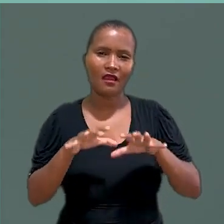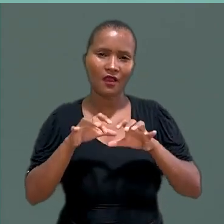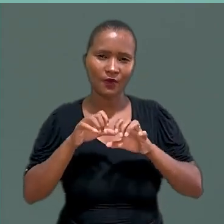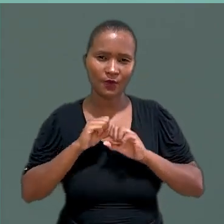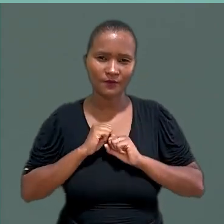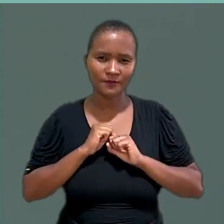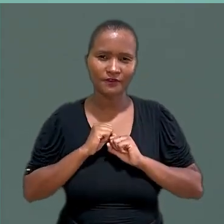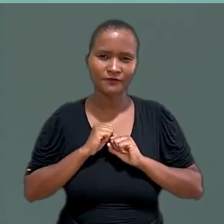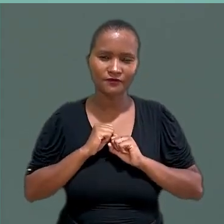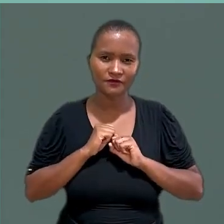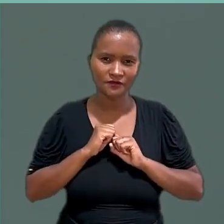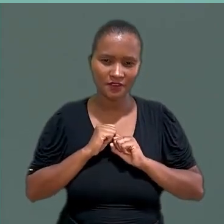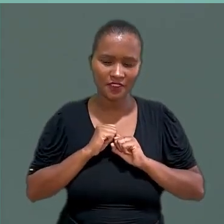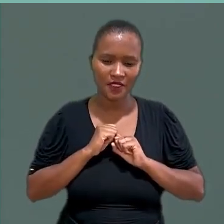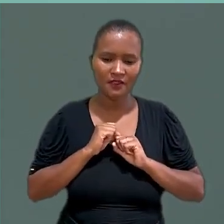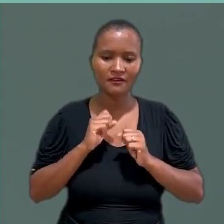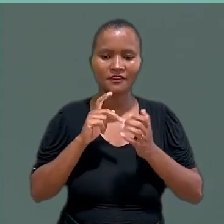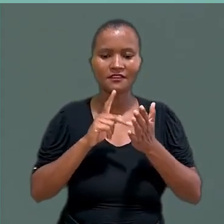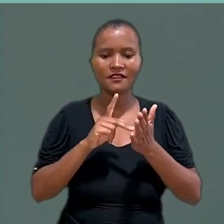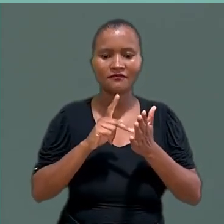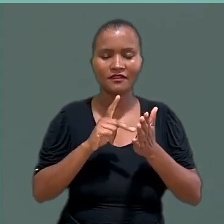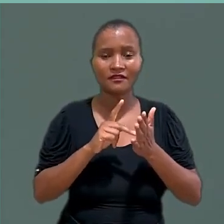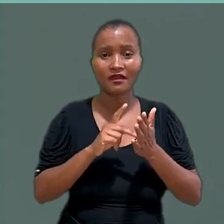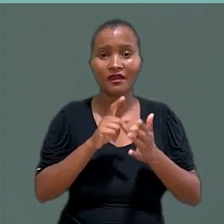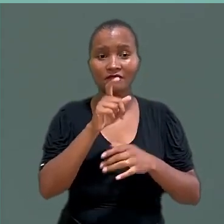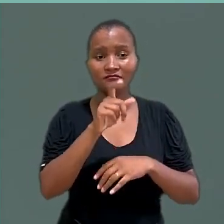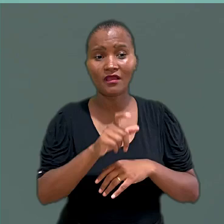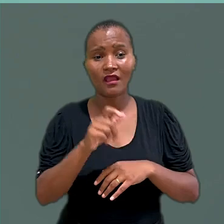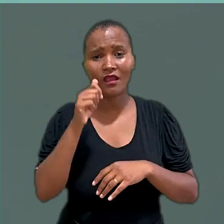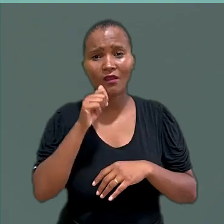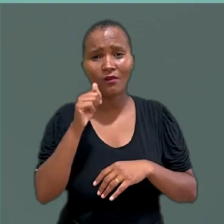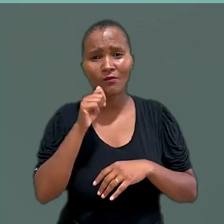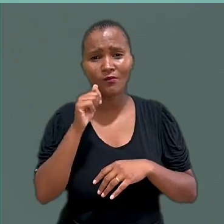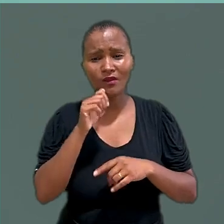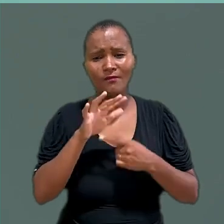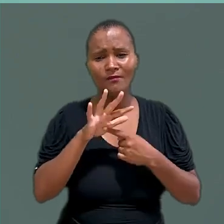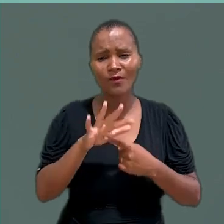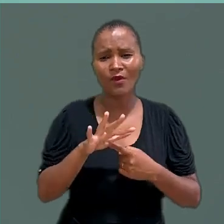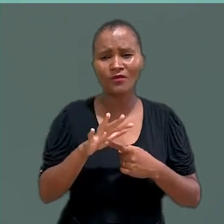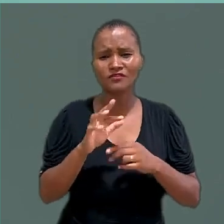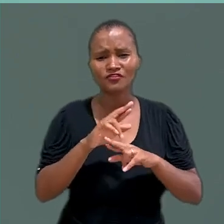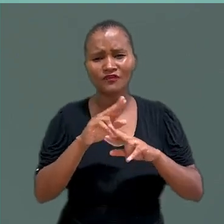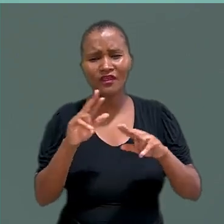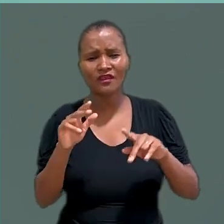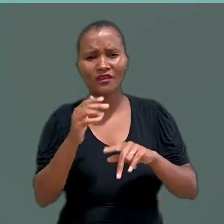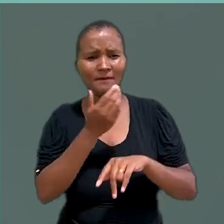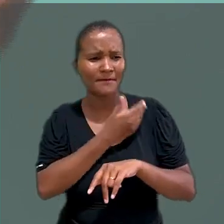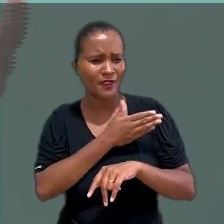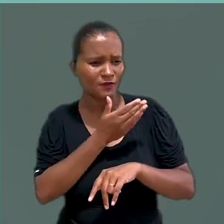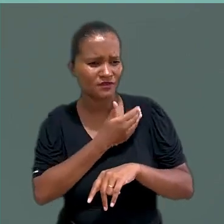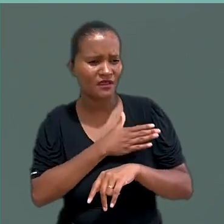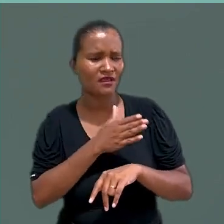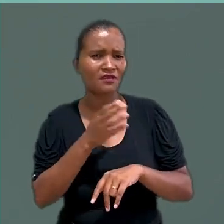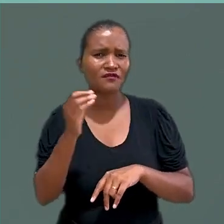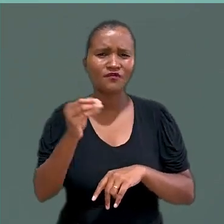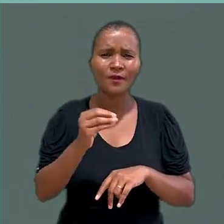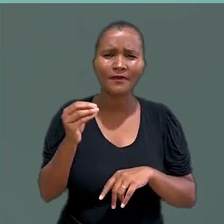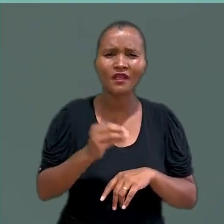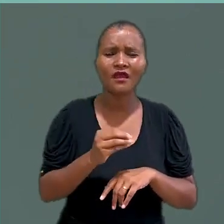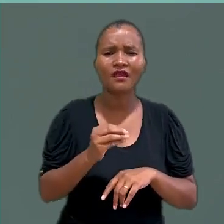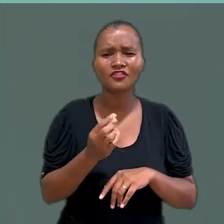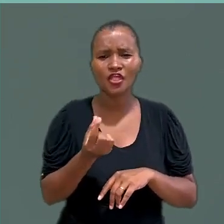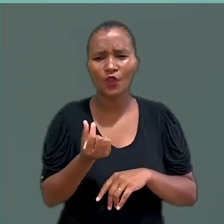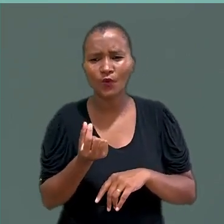acolhida. Ela, na verdade, ela sintetiza uma série de fatores de preconceito, de